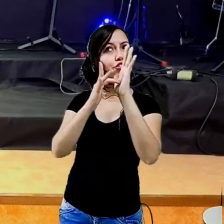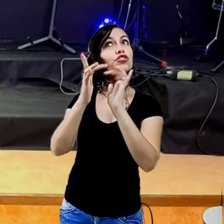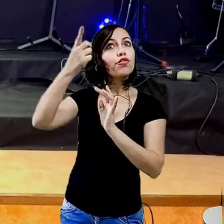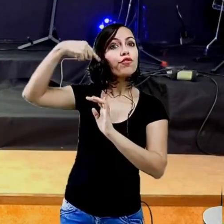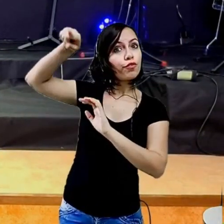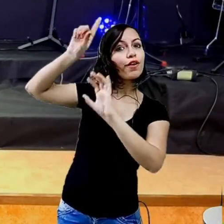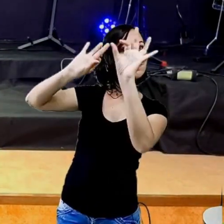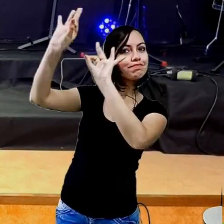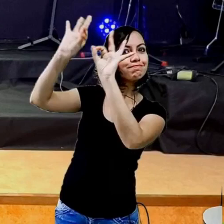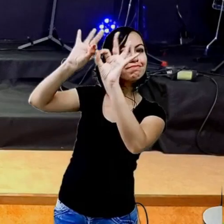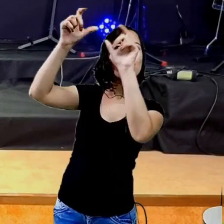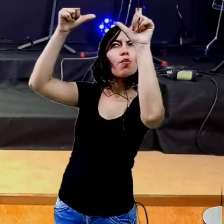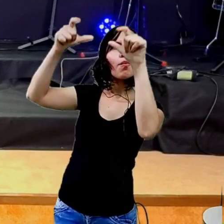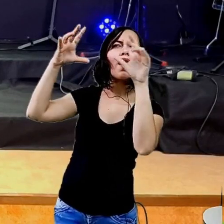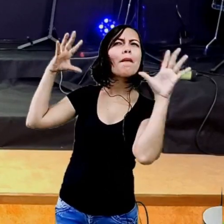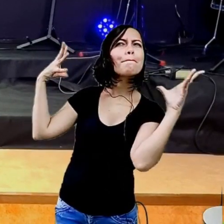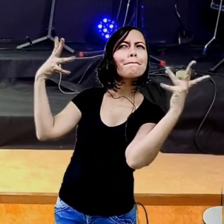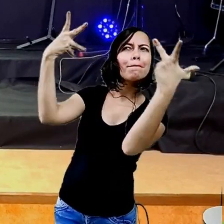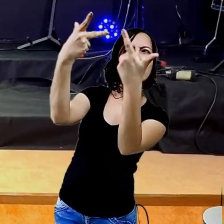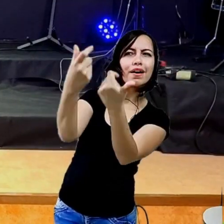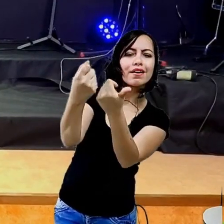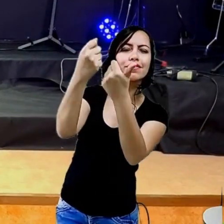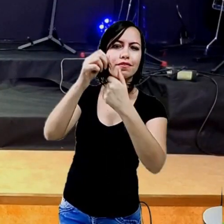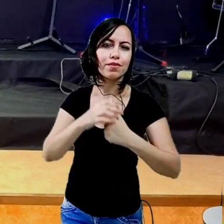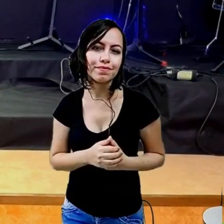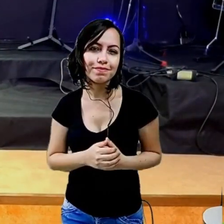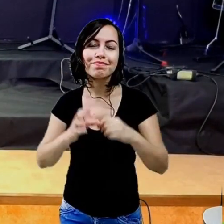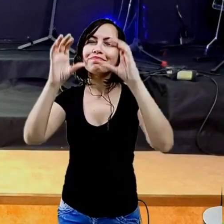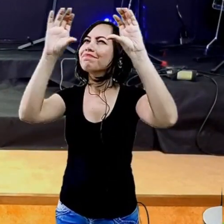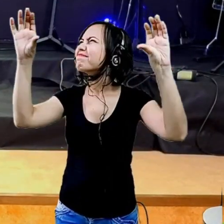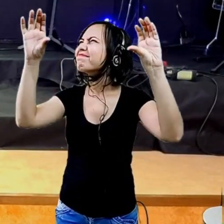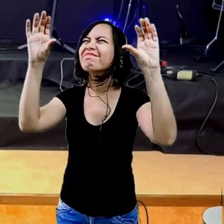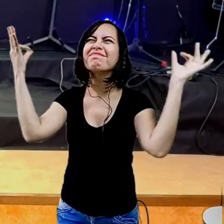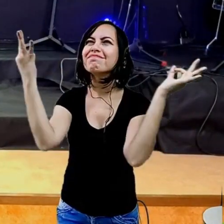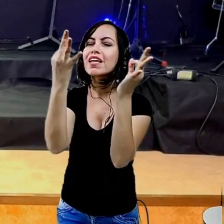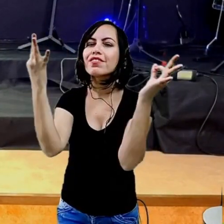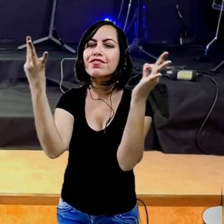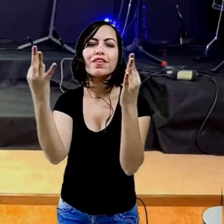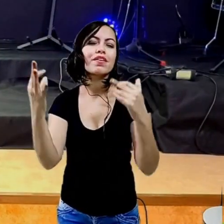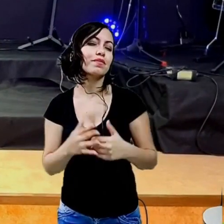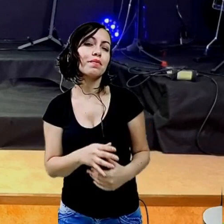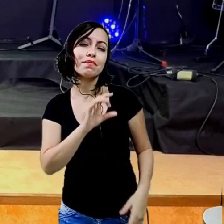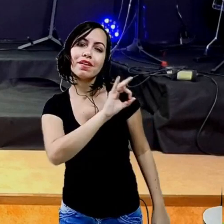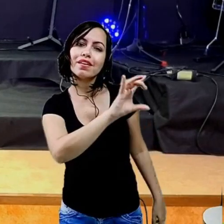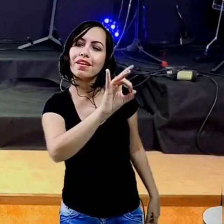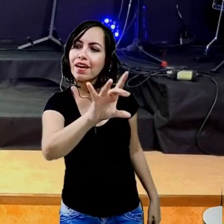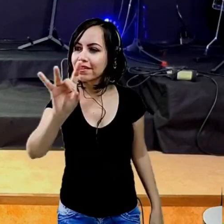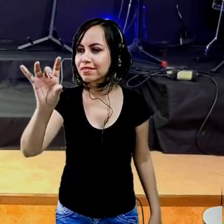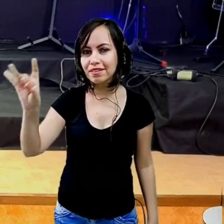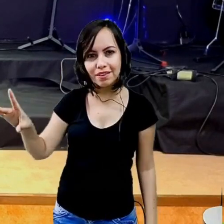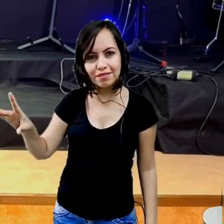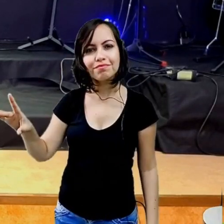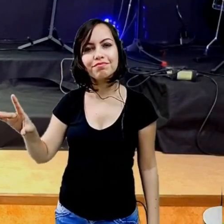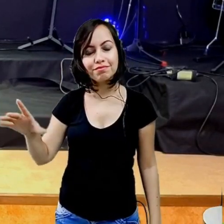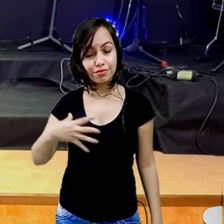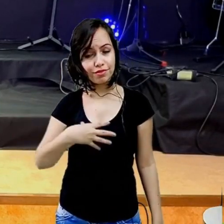preparar, esse lugar maravilhoso, esse lugar extraordinário para cada um de nós, filho